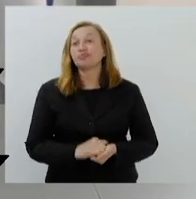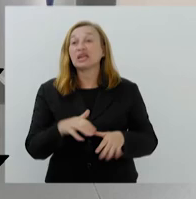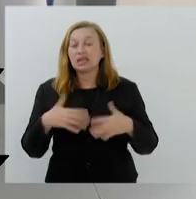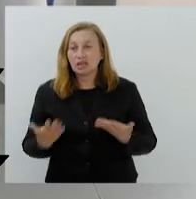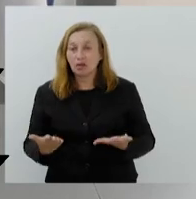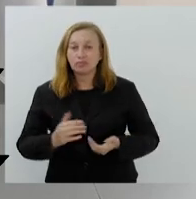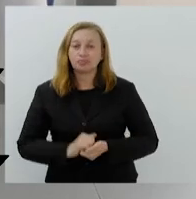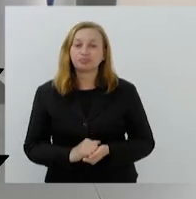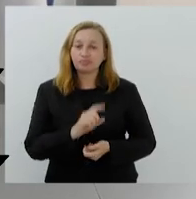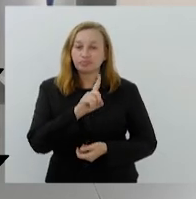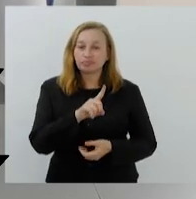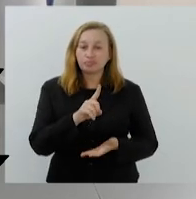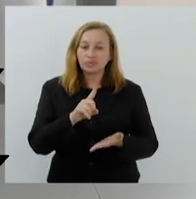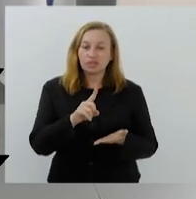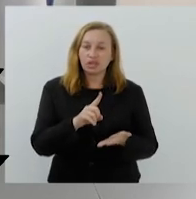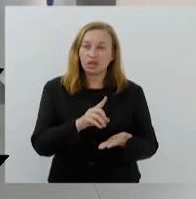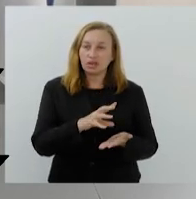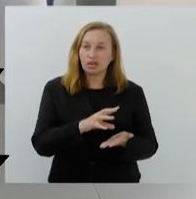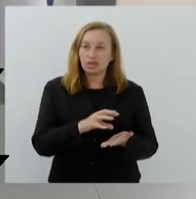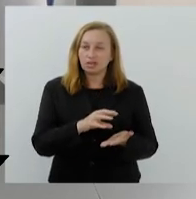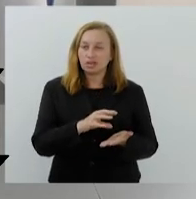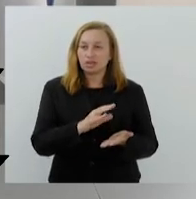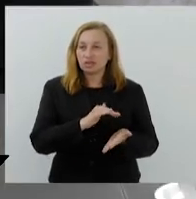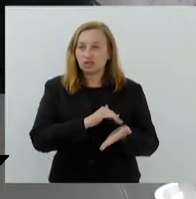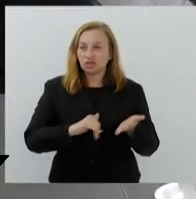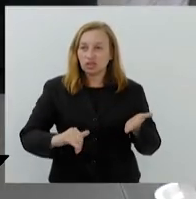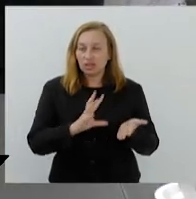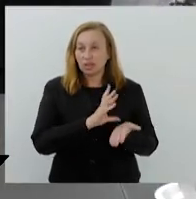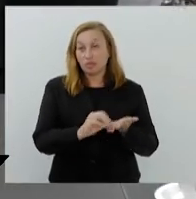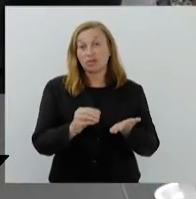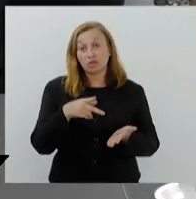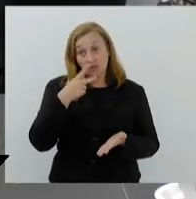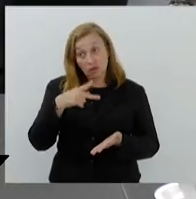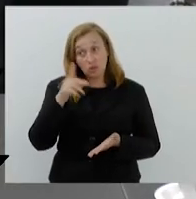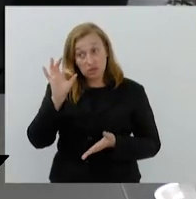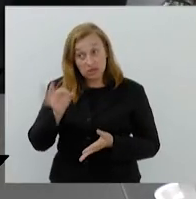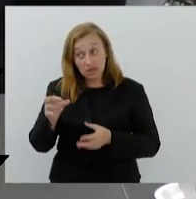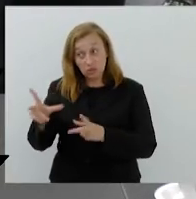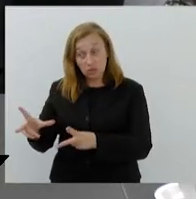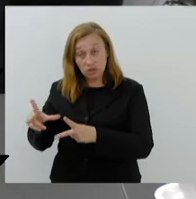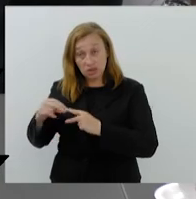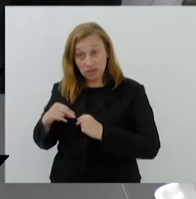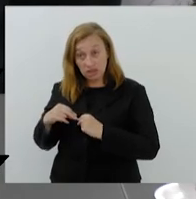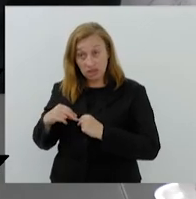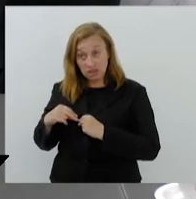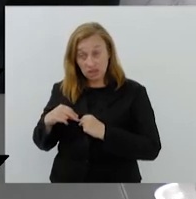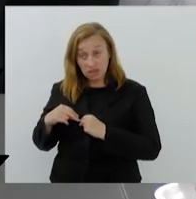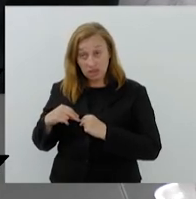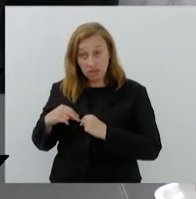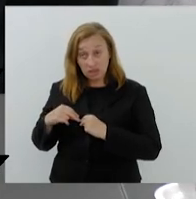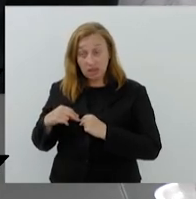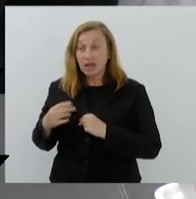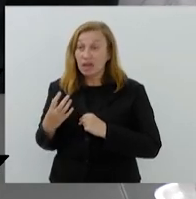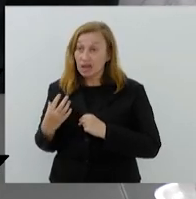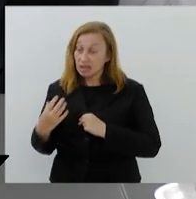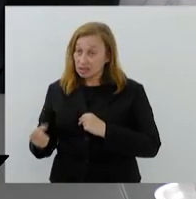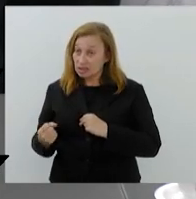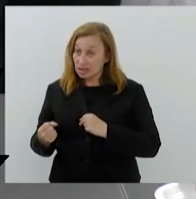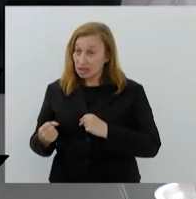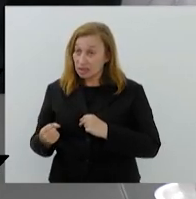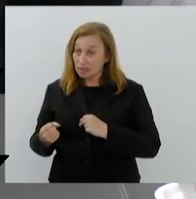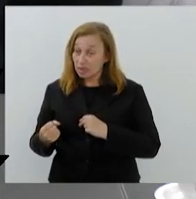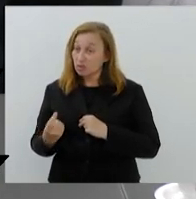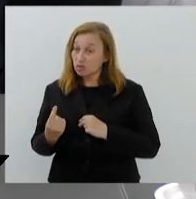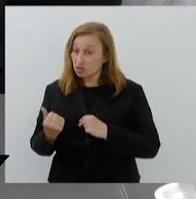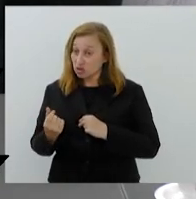vamos tirar de pauta. O senhor colocou o termo, os herdeiros, eles usufruem dos bens que você deixa e das dívidas também,